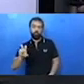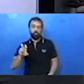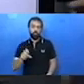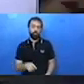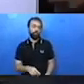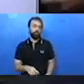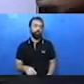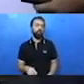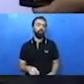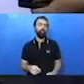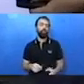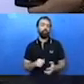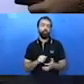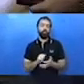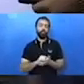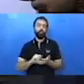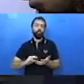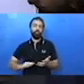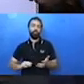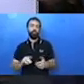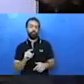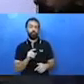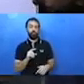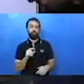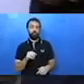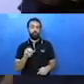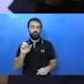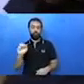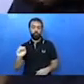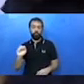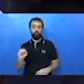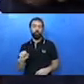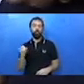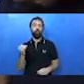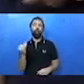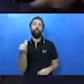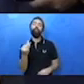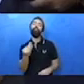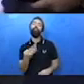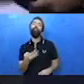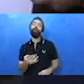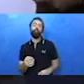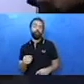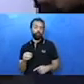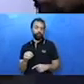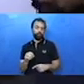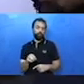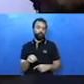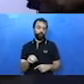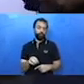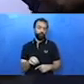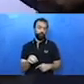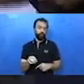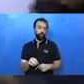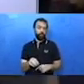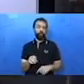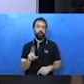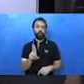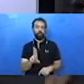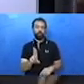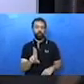A. Quantas unidades federativas há nesse mapa do Brasil? A expressão